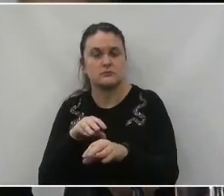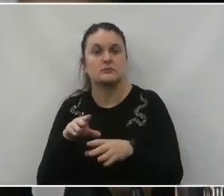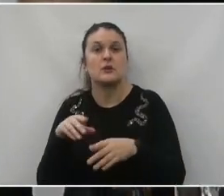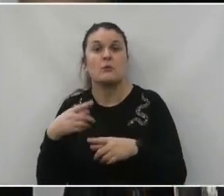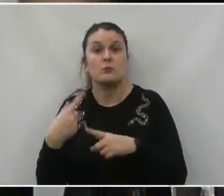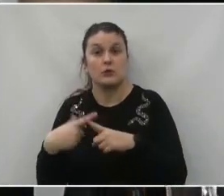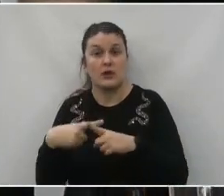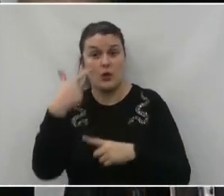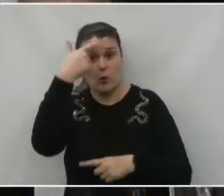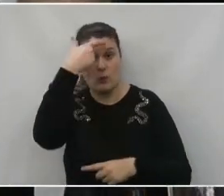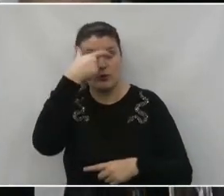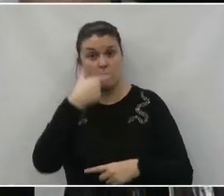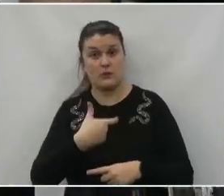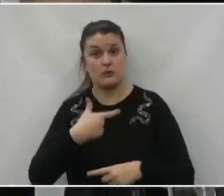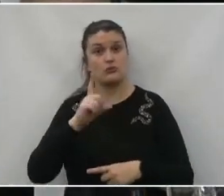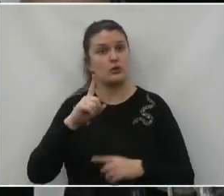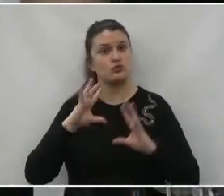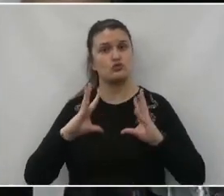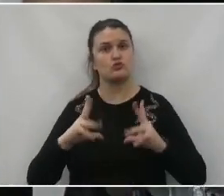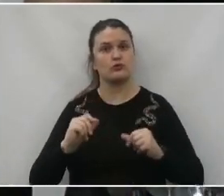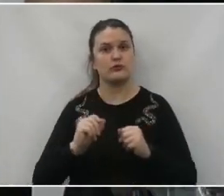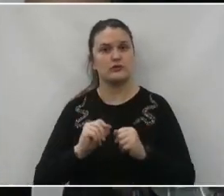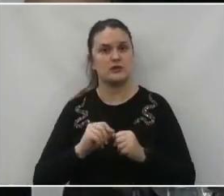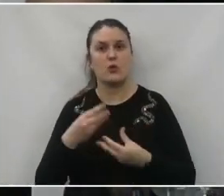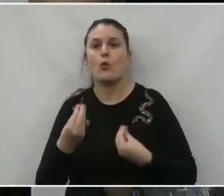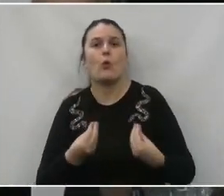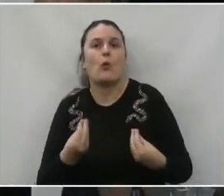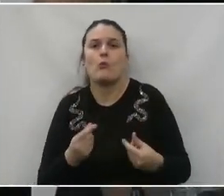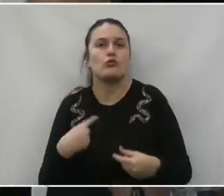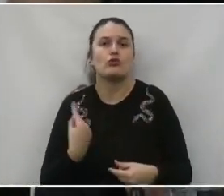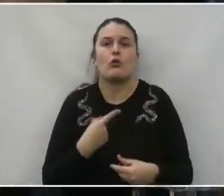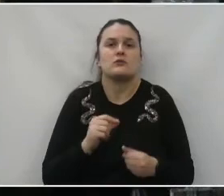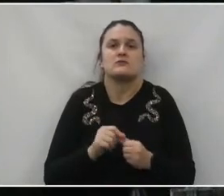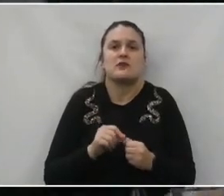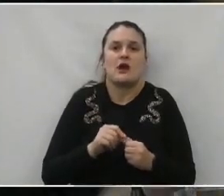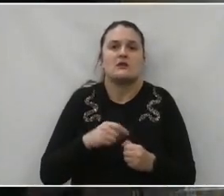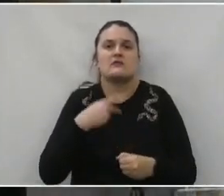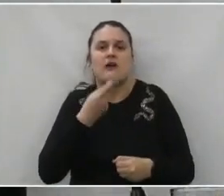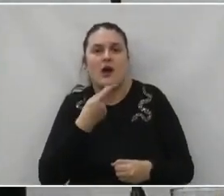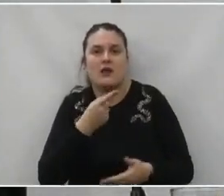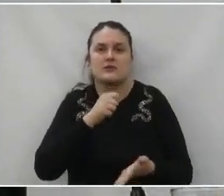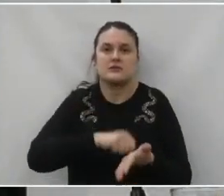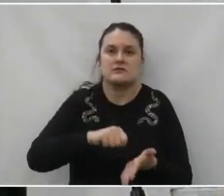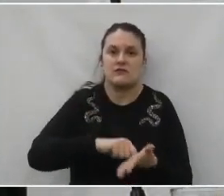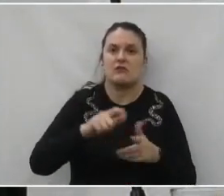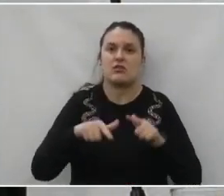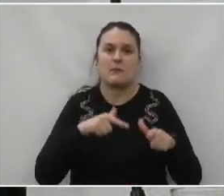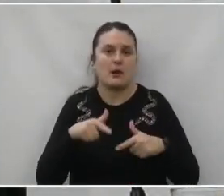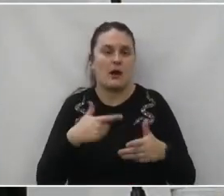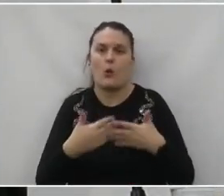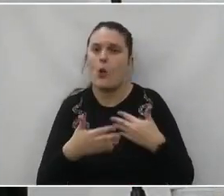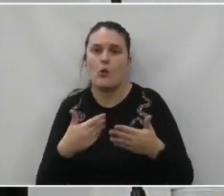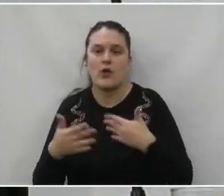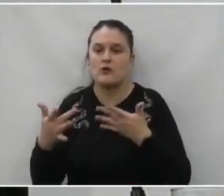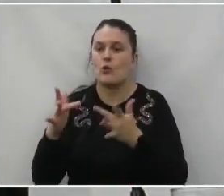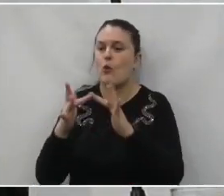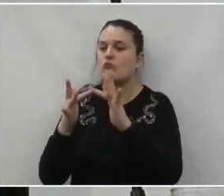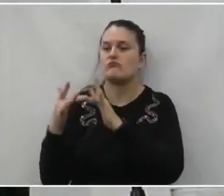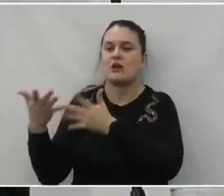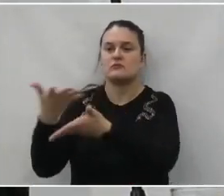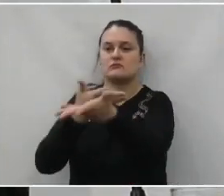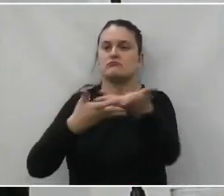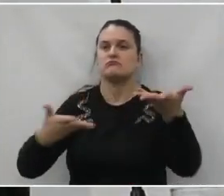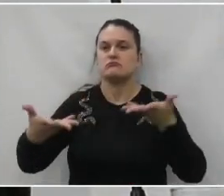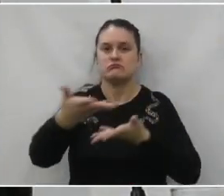Pois o comportamento é tudo o que fazemos, como fazemos, por exemplo, falar, escrever, trabalhar, ou seja, toda a interação do